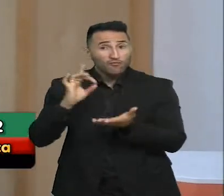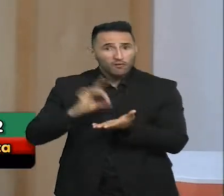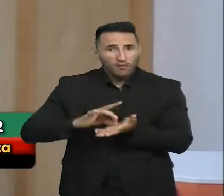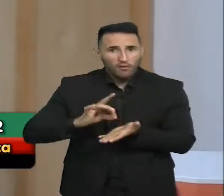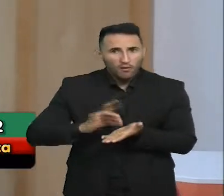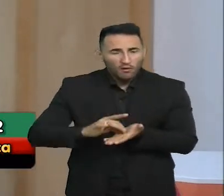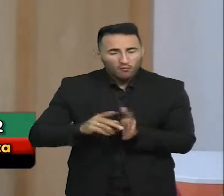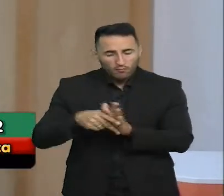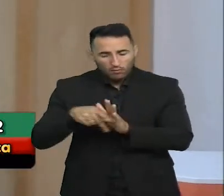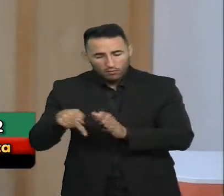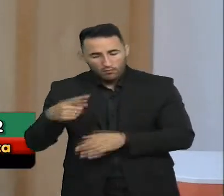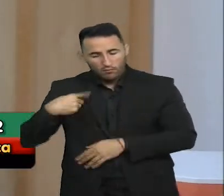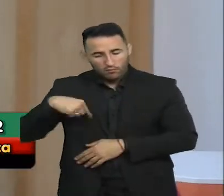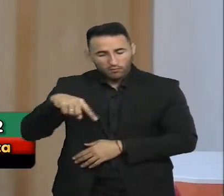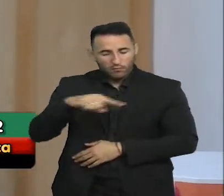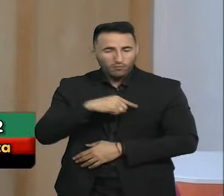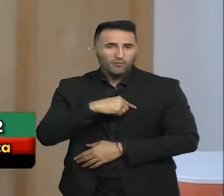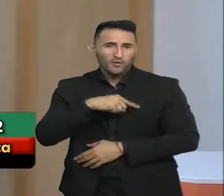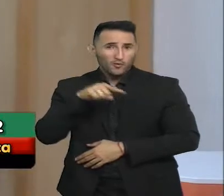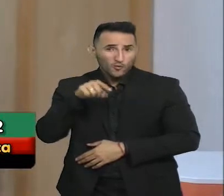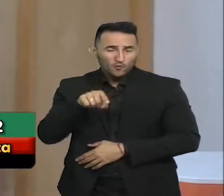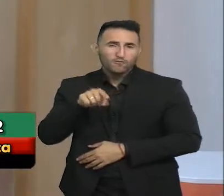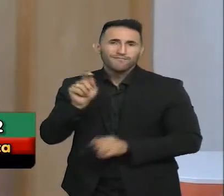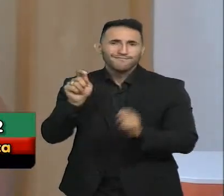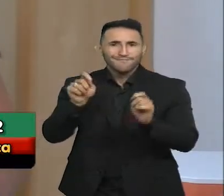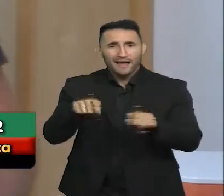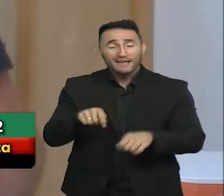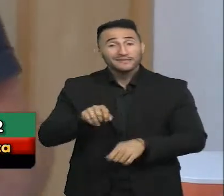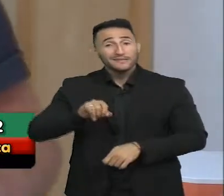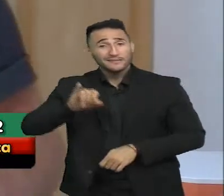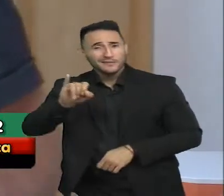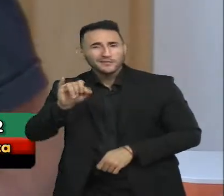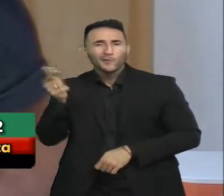verdadeiramente nosso. Isso só vai ser possível se